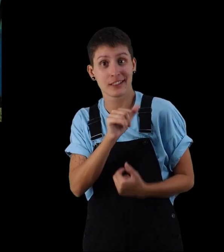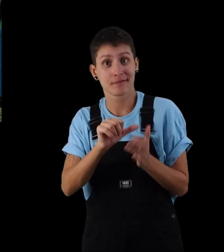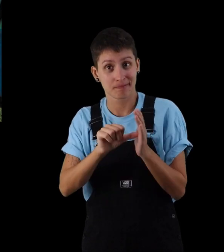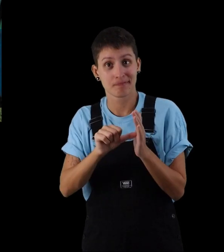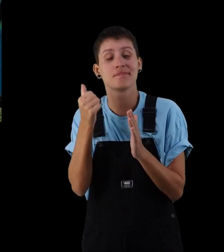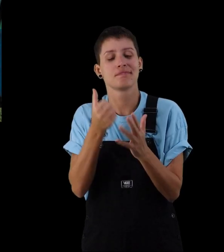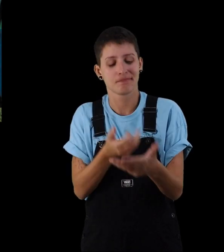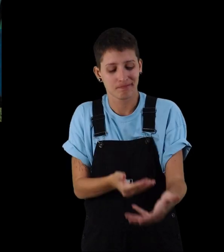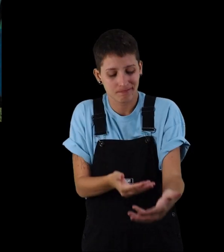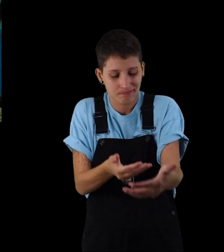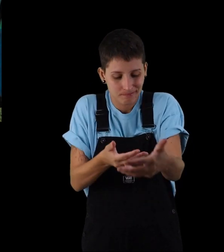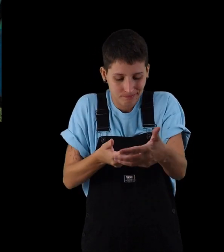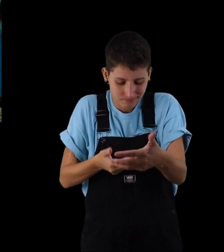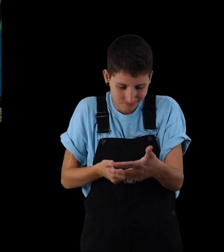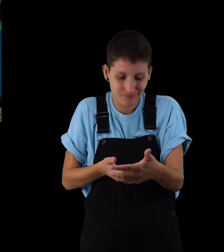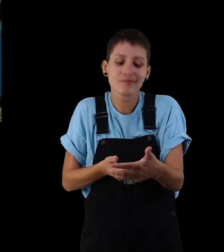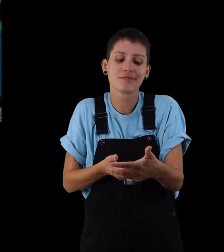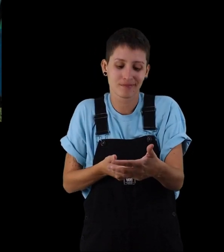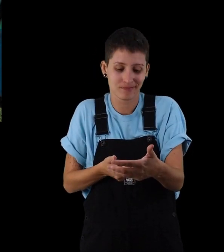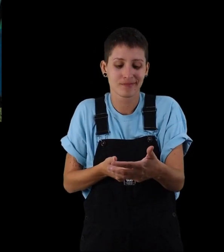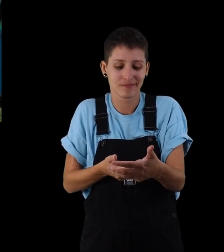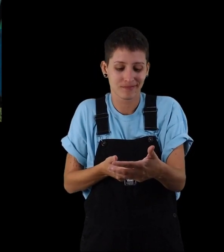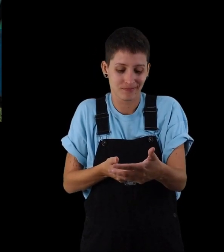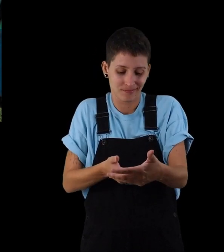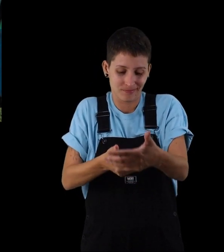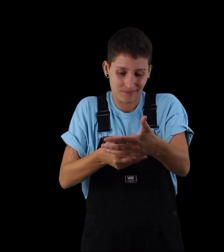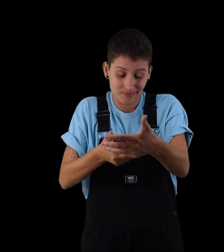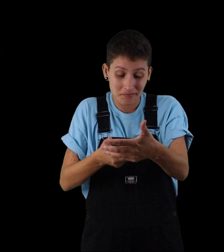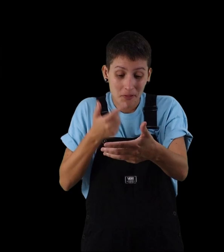a acolher o bebê fora do corpo-abrigo da mãe.